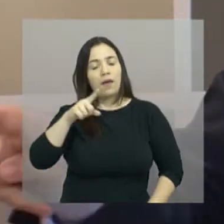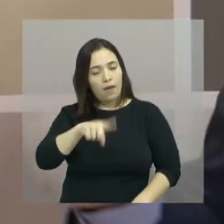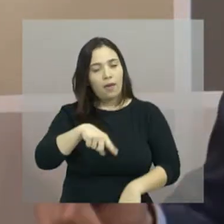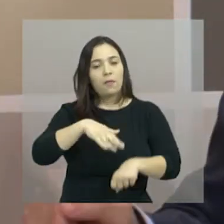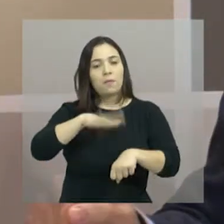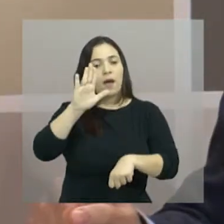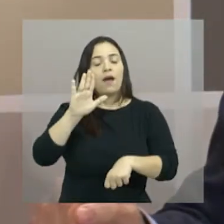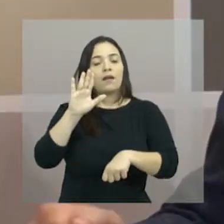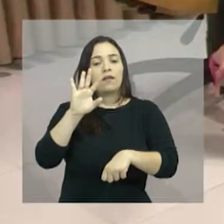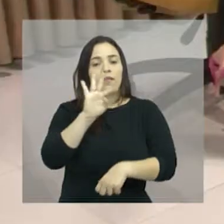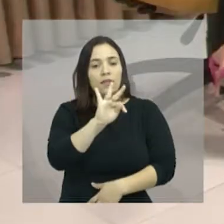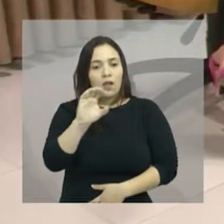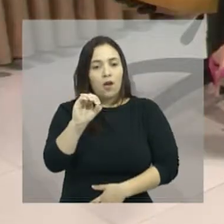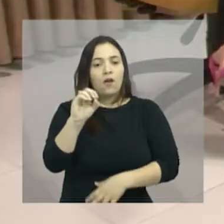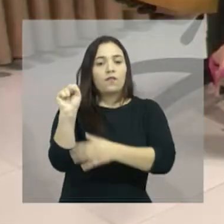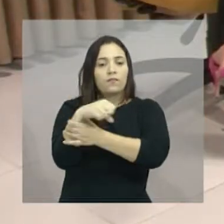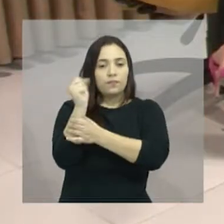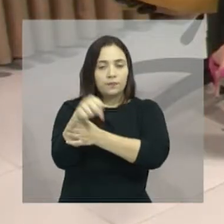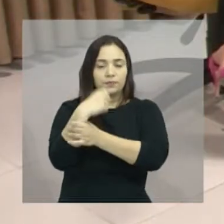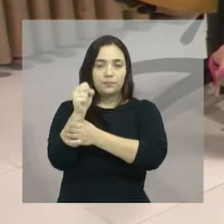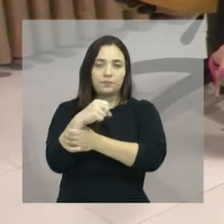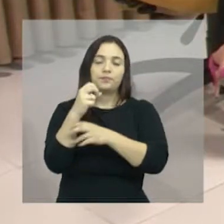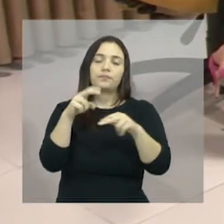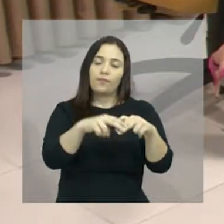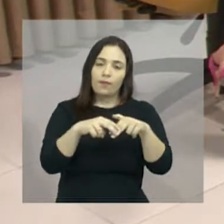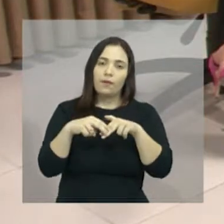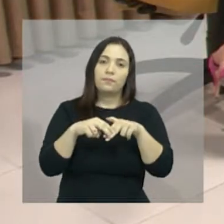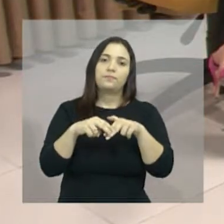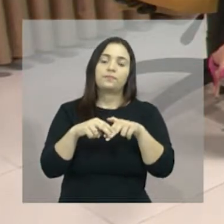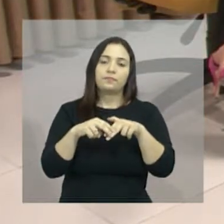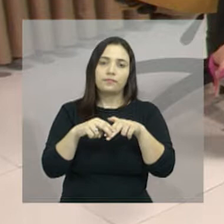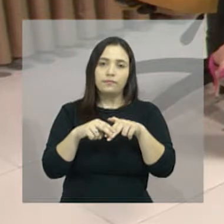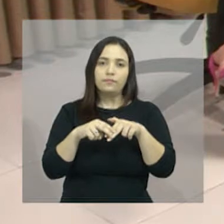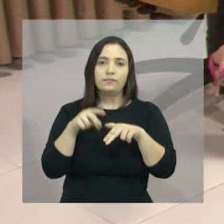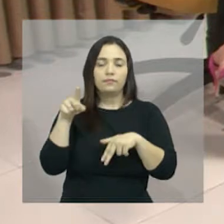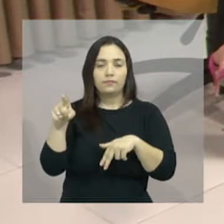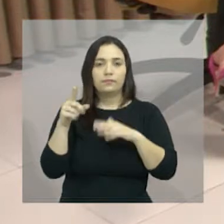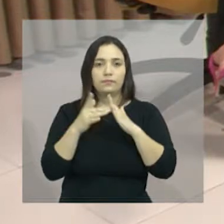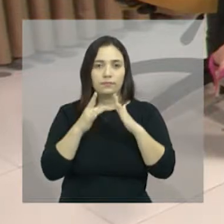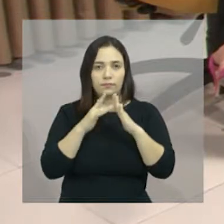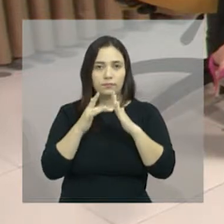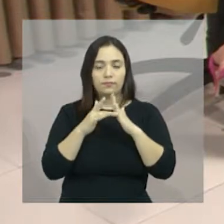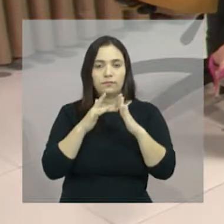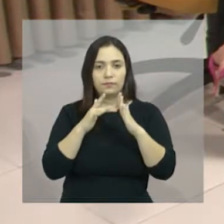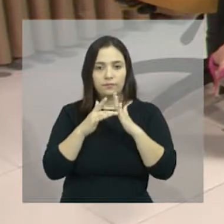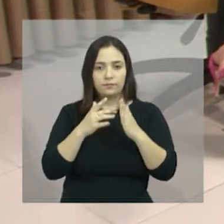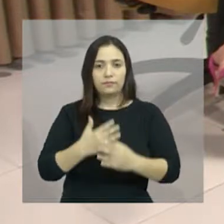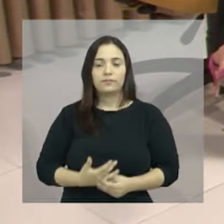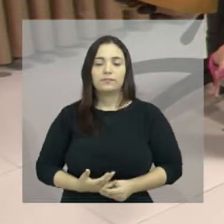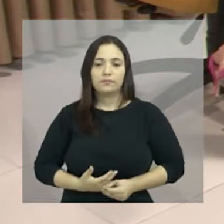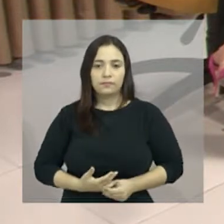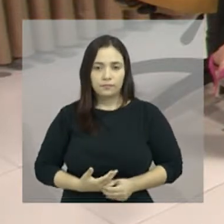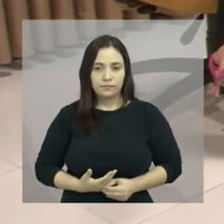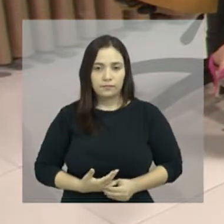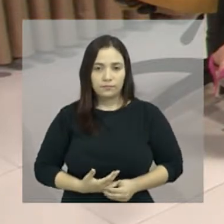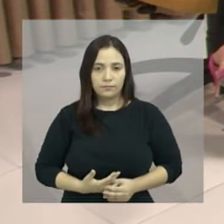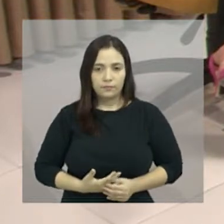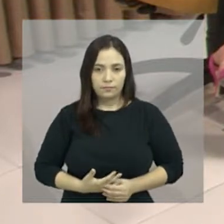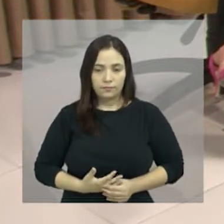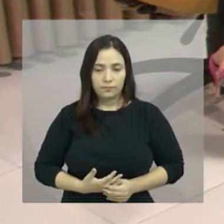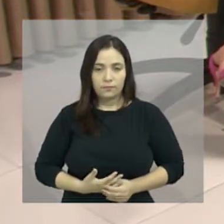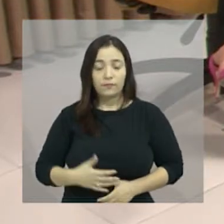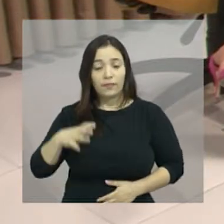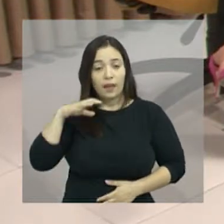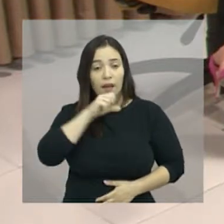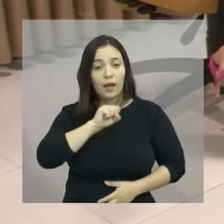e a terapia ocupacional. E a gente atribui isso à deficiência no PSF desses dois profissionais. Porque só para fazer uma visão